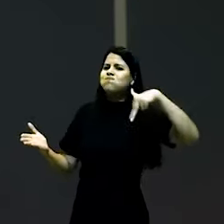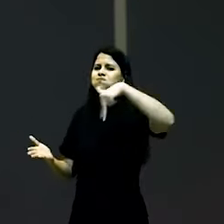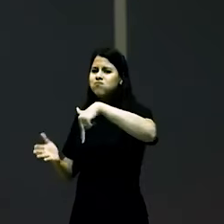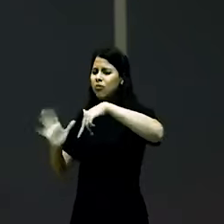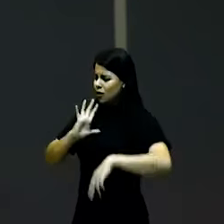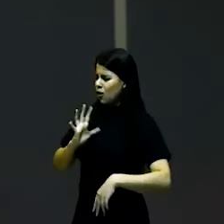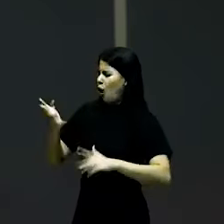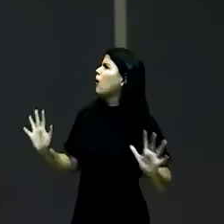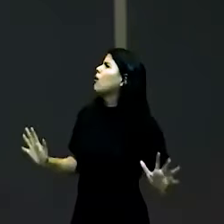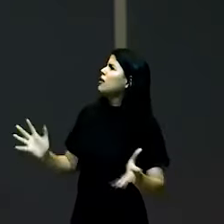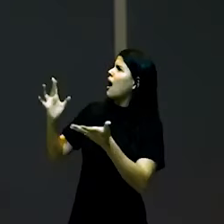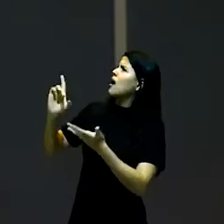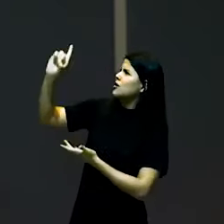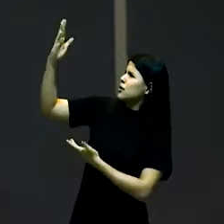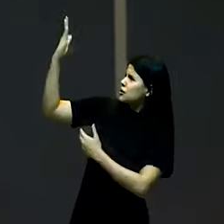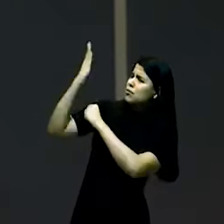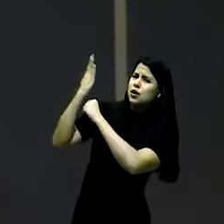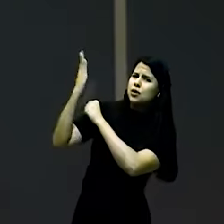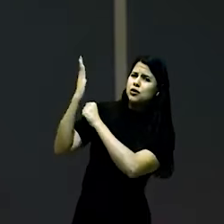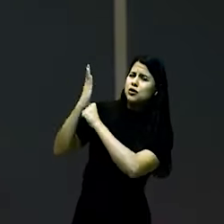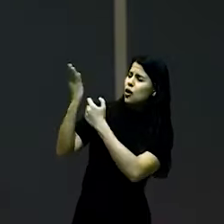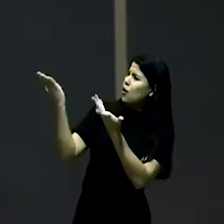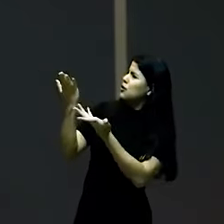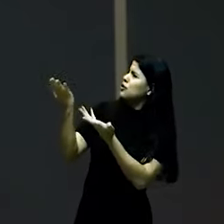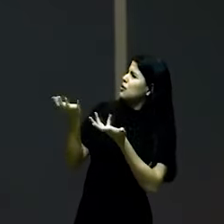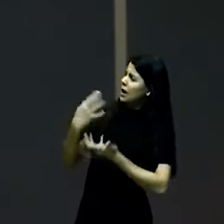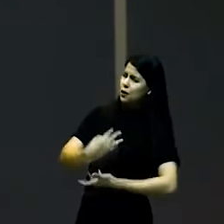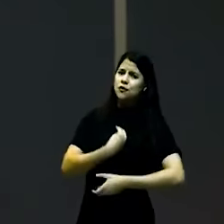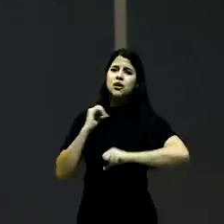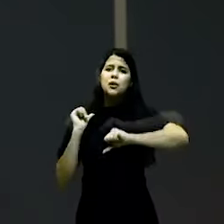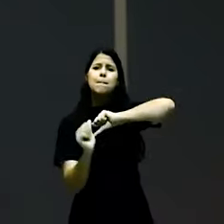caverna. Hoje é o dia de mudança na minha vida.